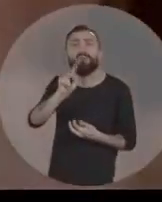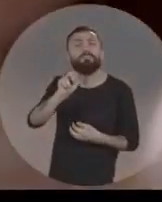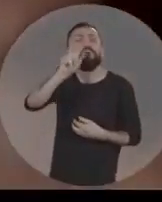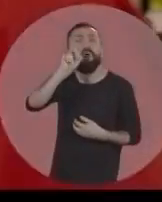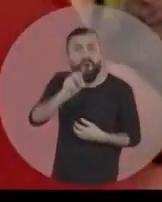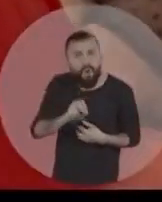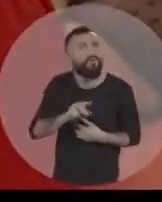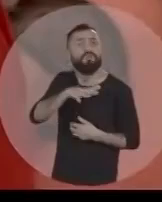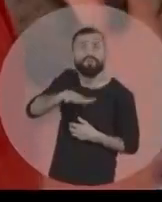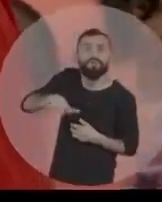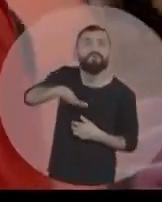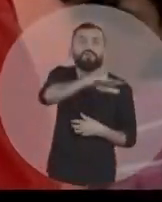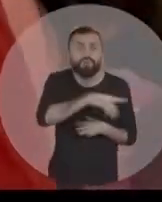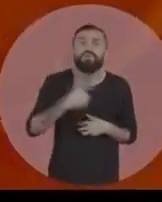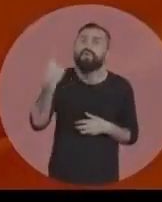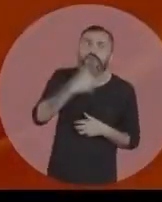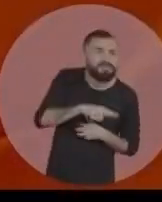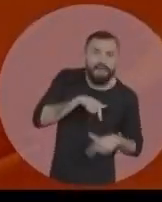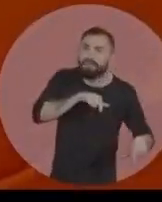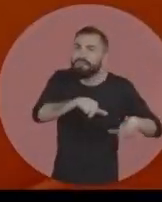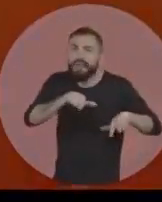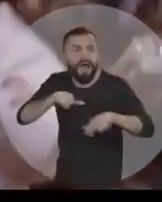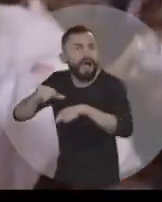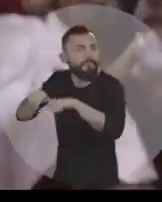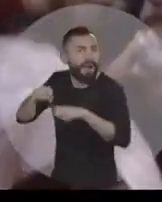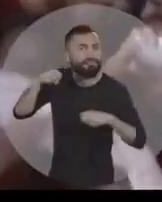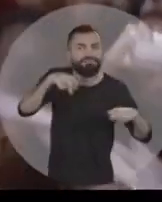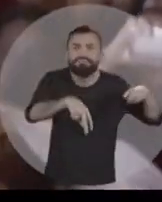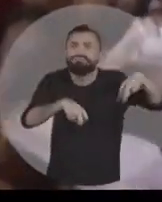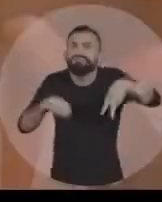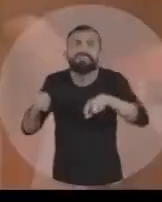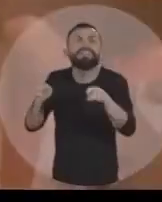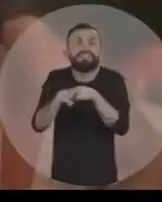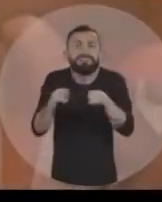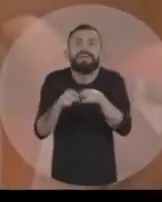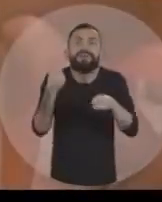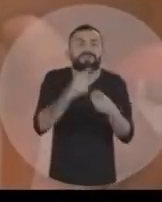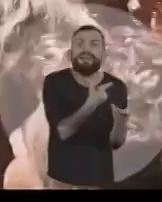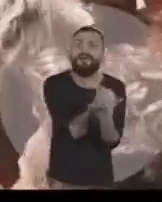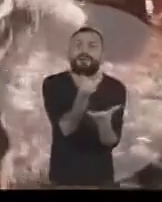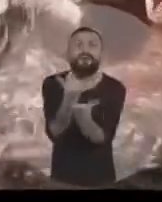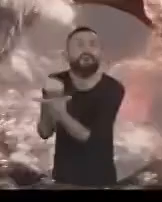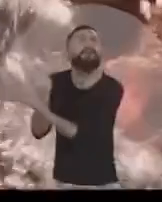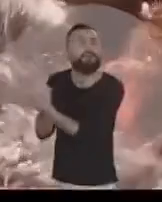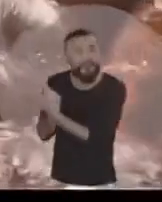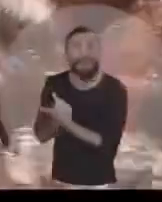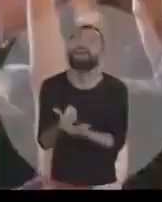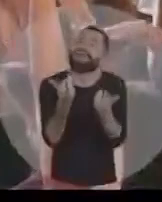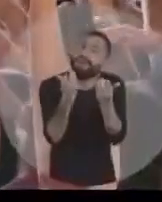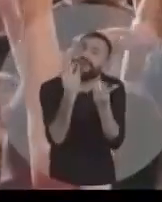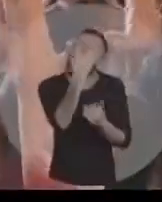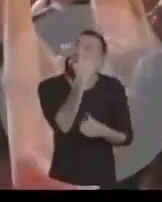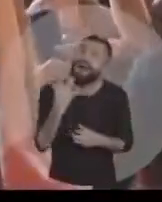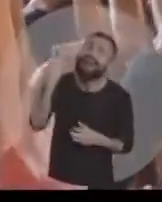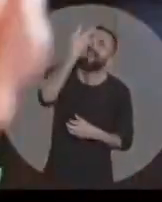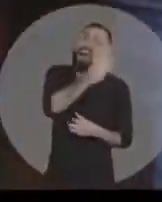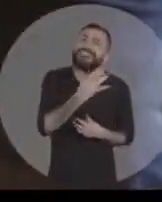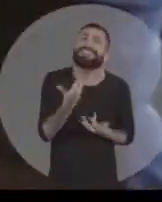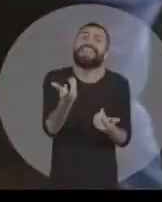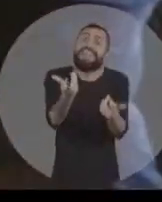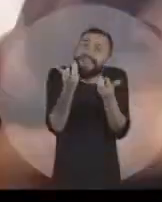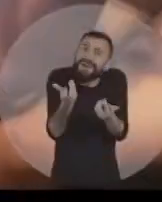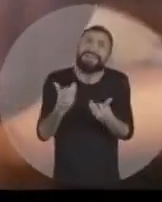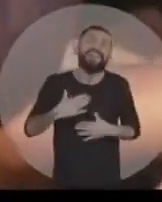meu povo com trabalho e garantir o pão. Eu quero a